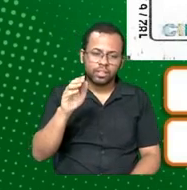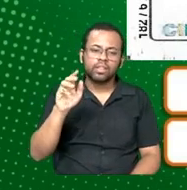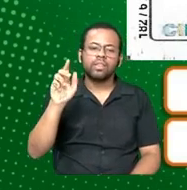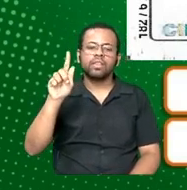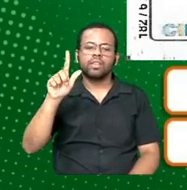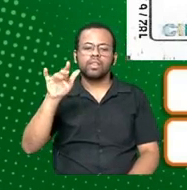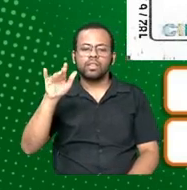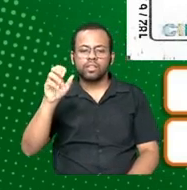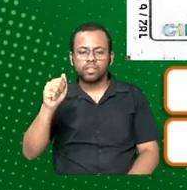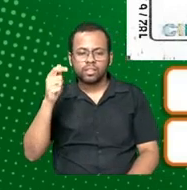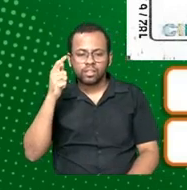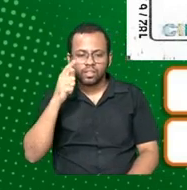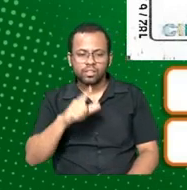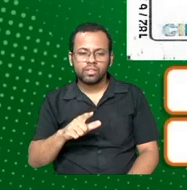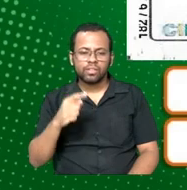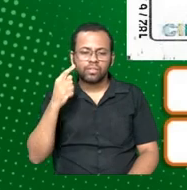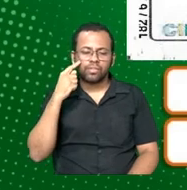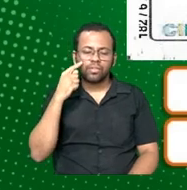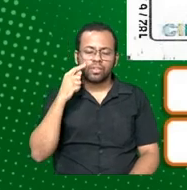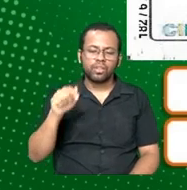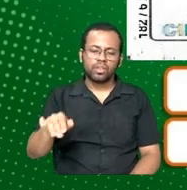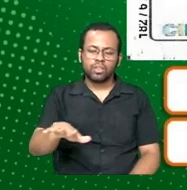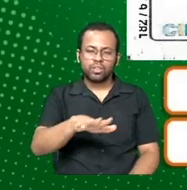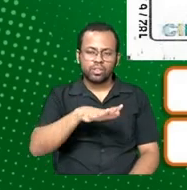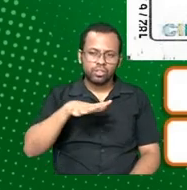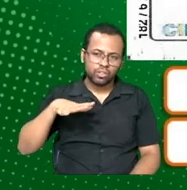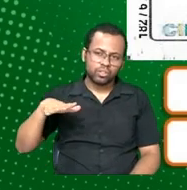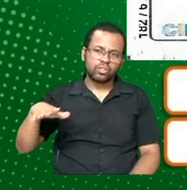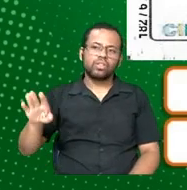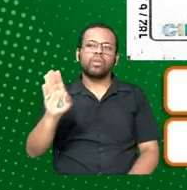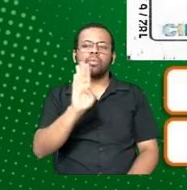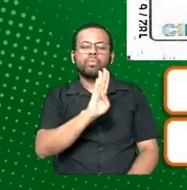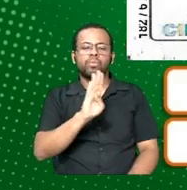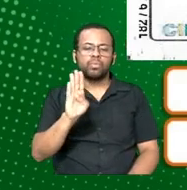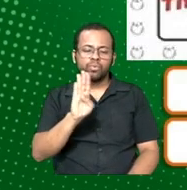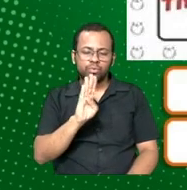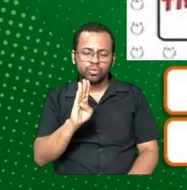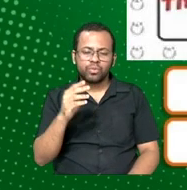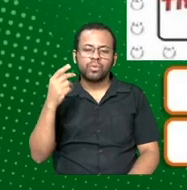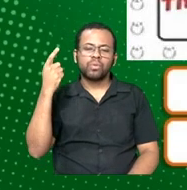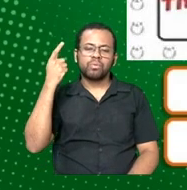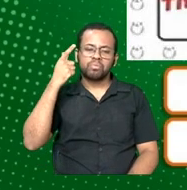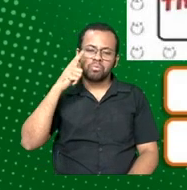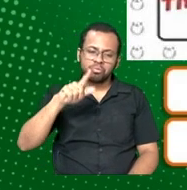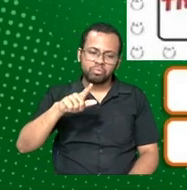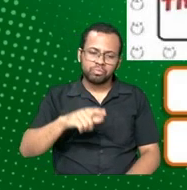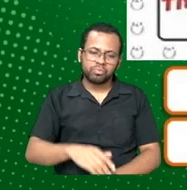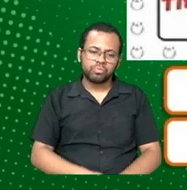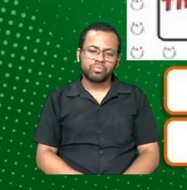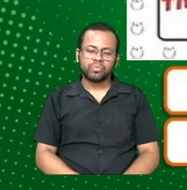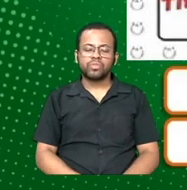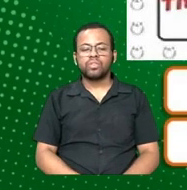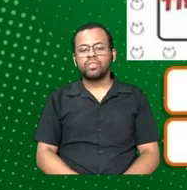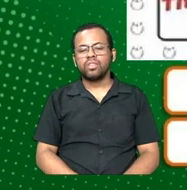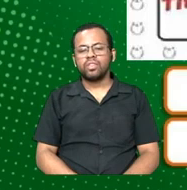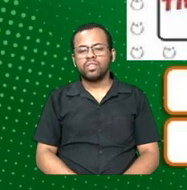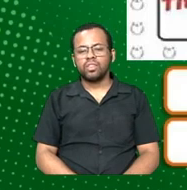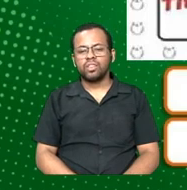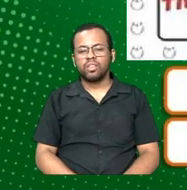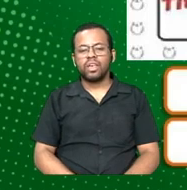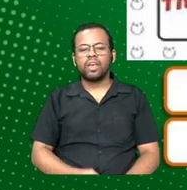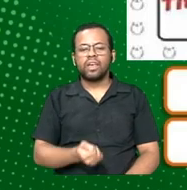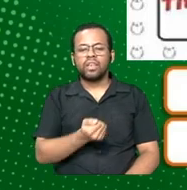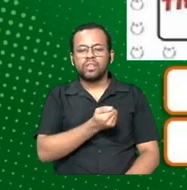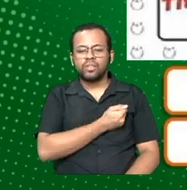porque já levou mais uma aqui Regional Bugio mais um título contemplado que foi